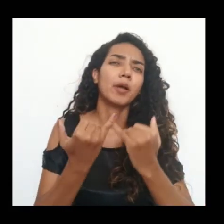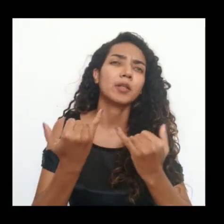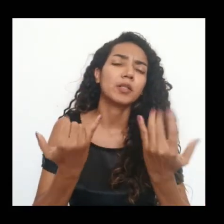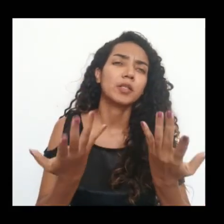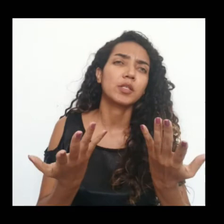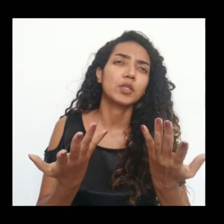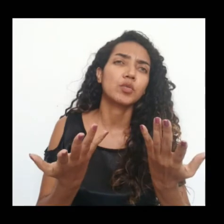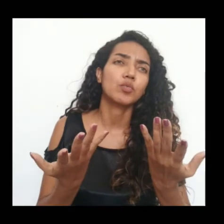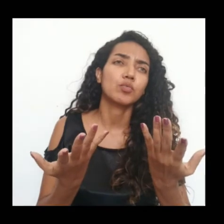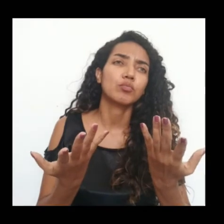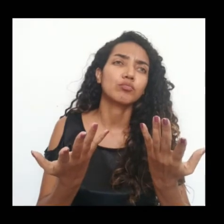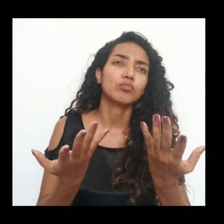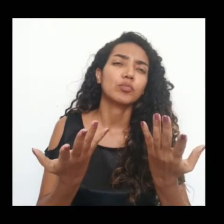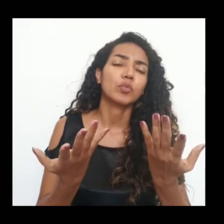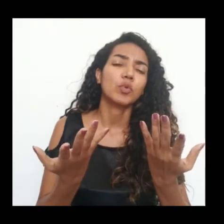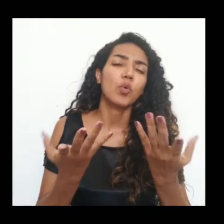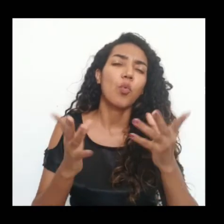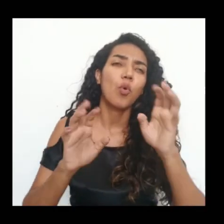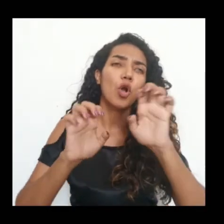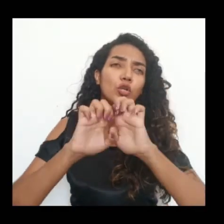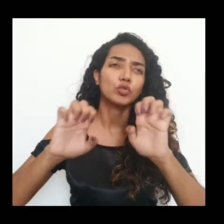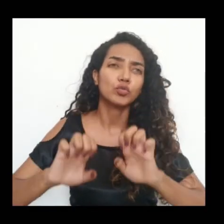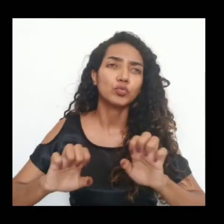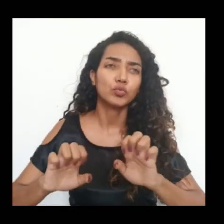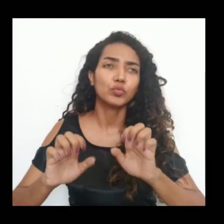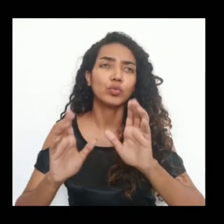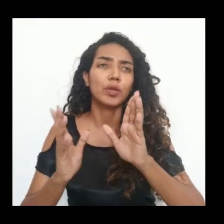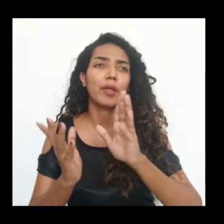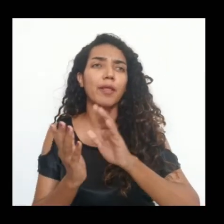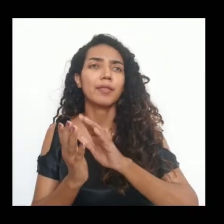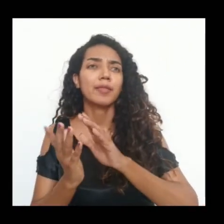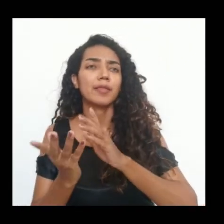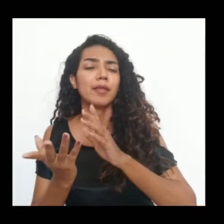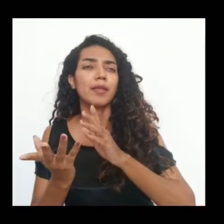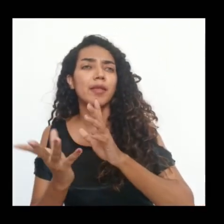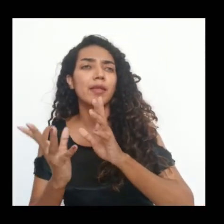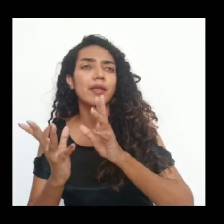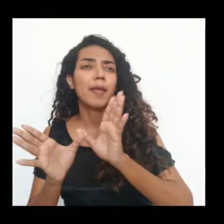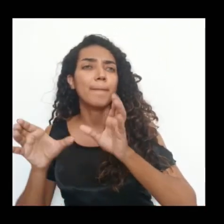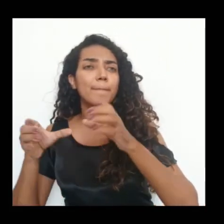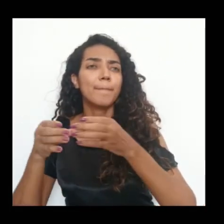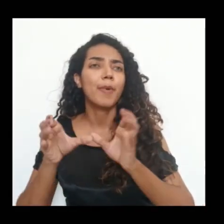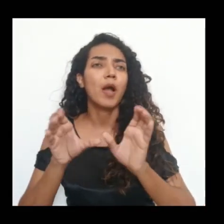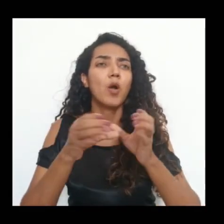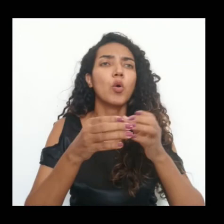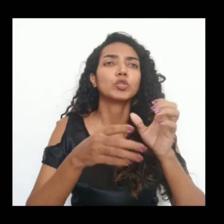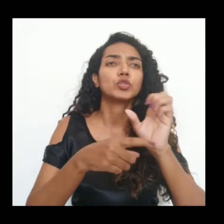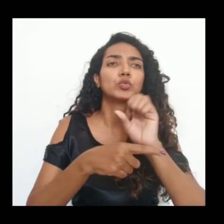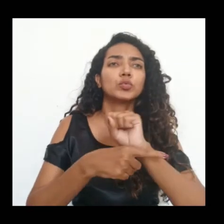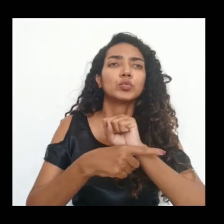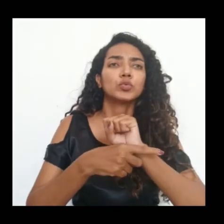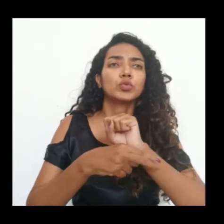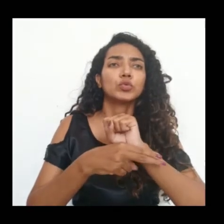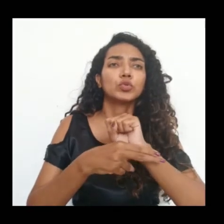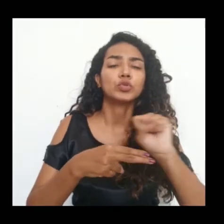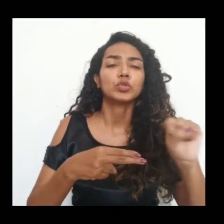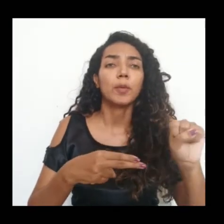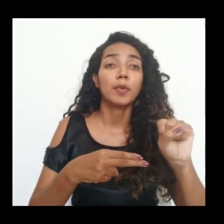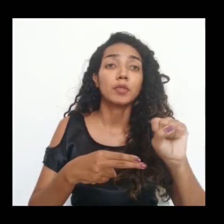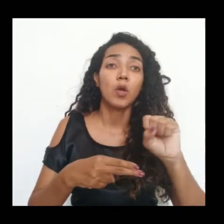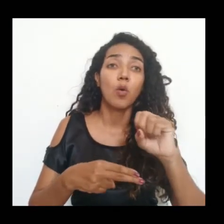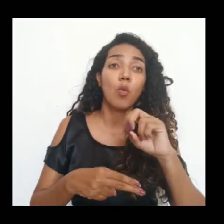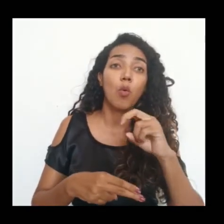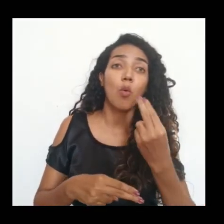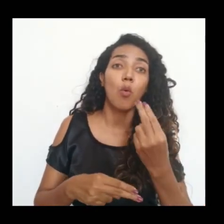a nossa estrutura de pacotes de diretório de um sistema operacional, né? Ou ele mostra assim, de forma plana. E lá